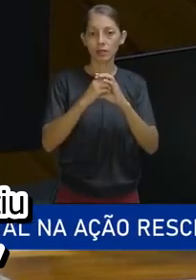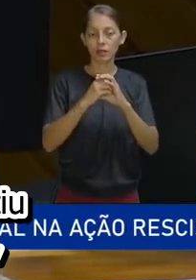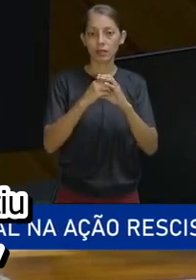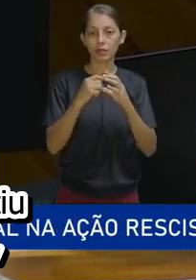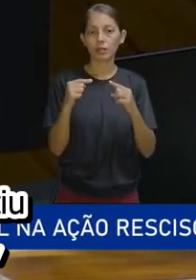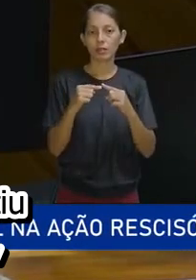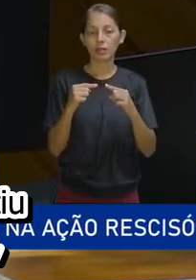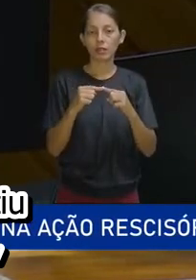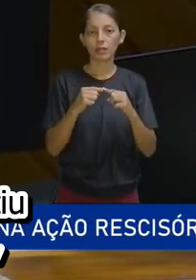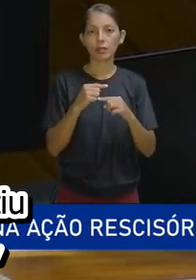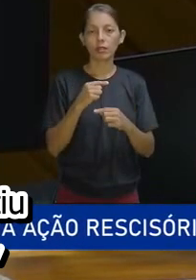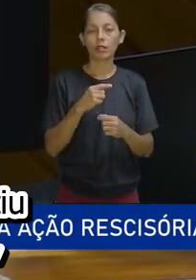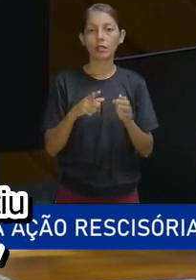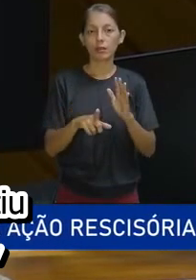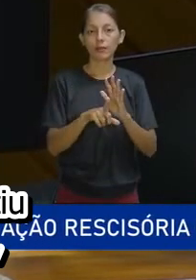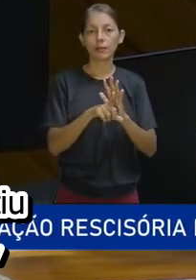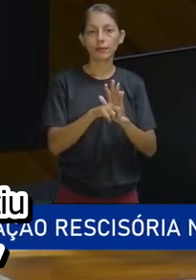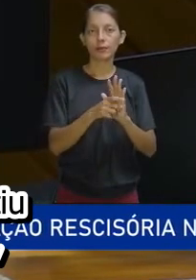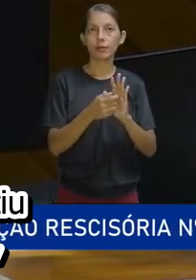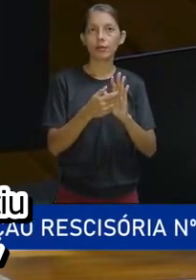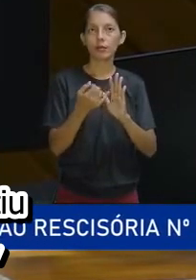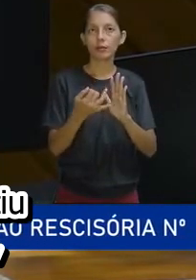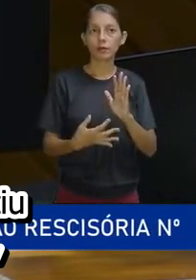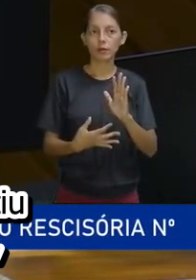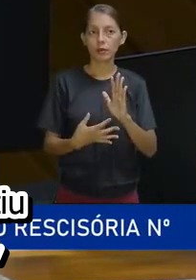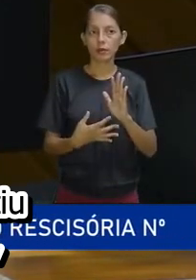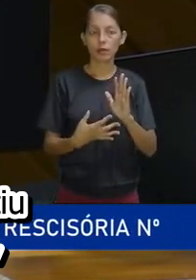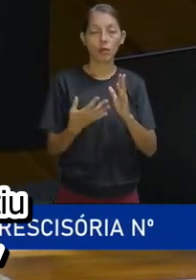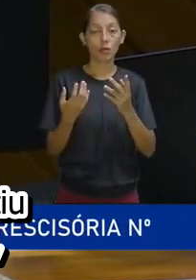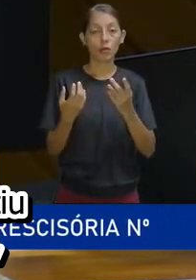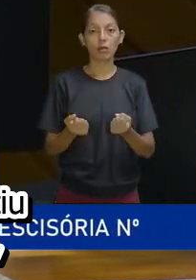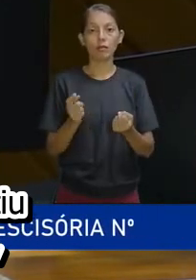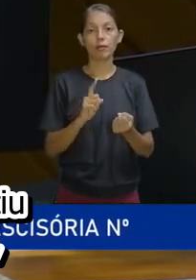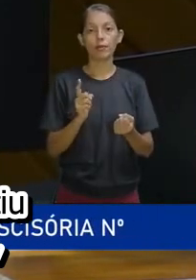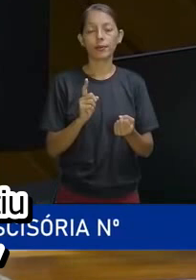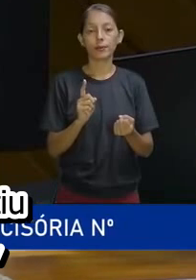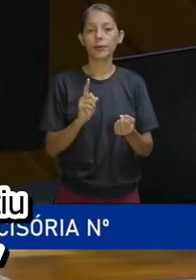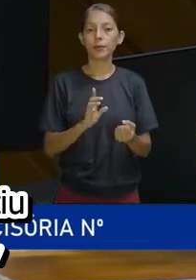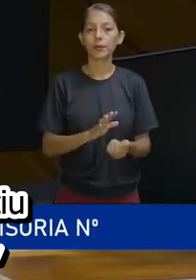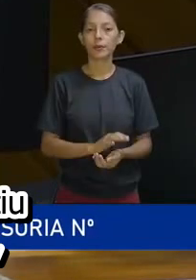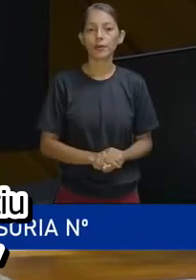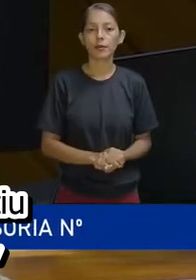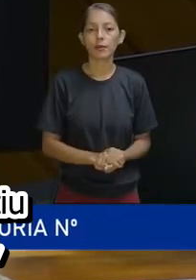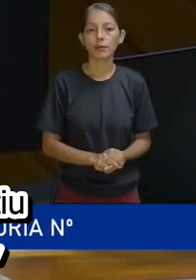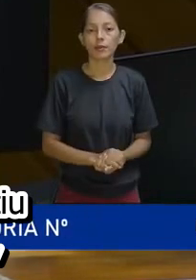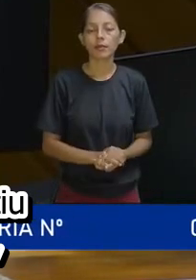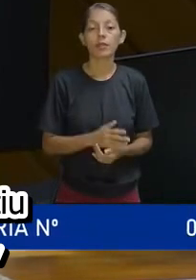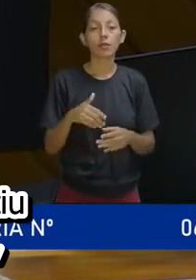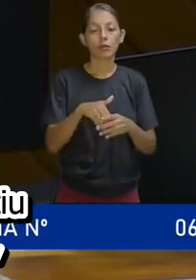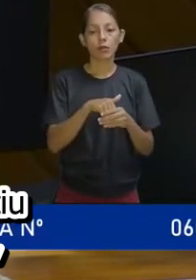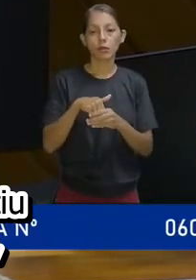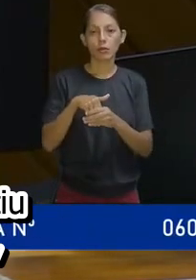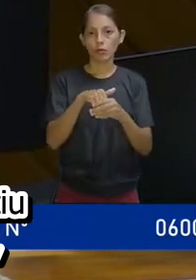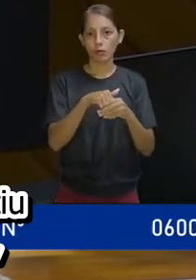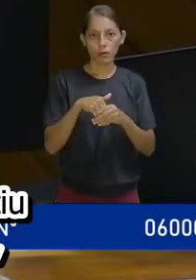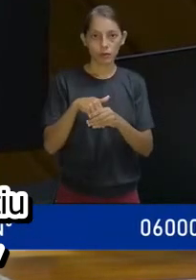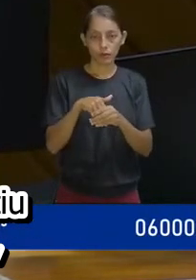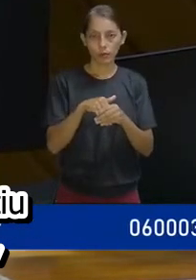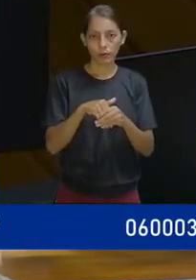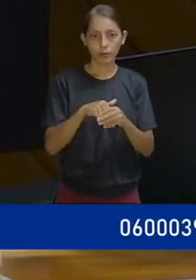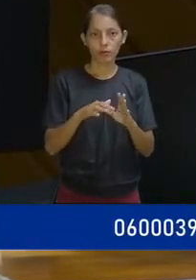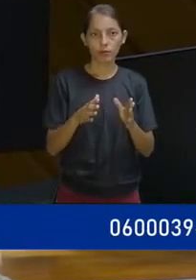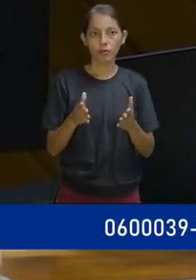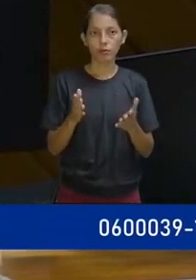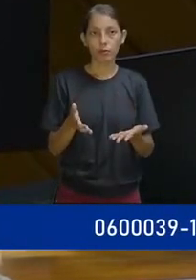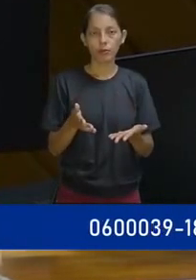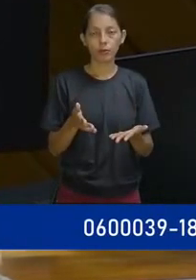de 2023 inadmitiu a ação rescisória. E aqui eu colacionei no voto, né, a